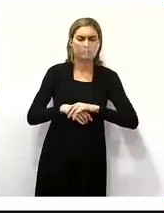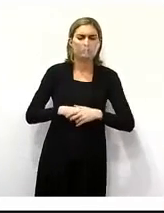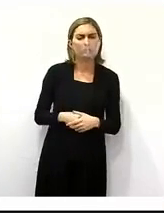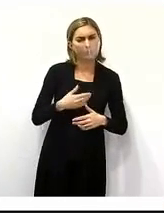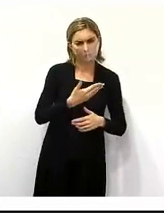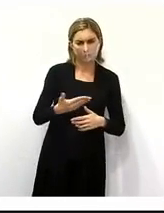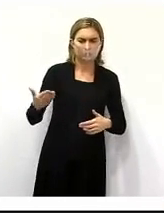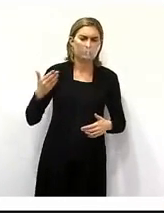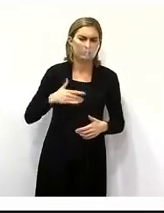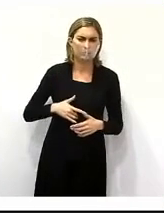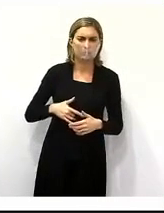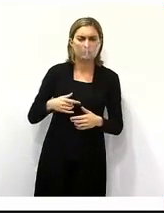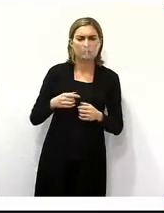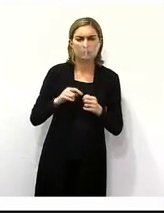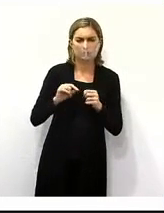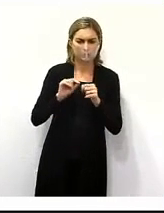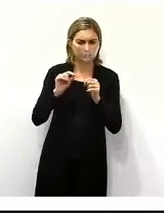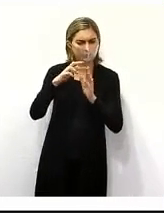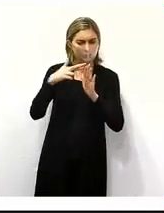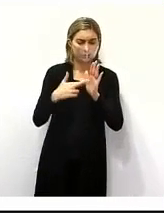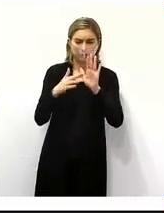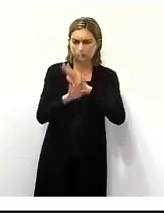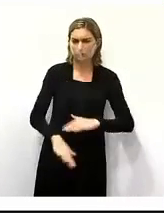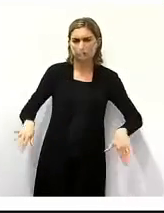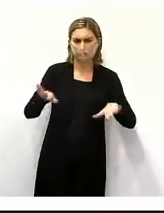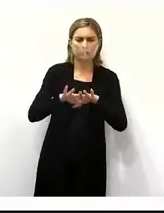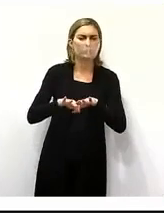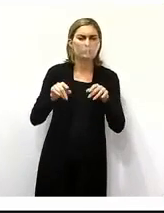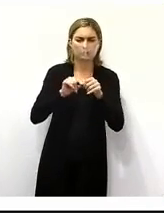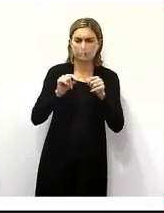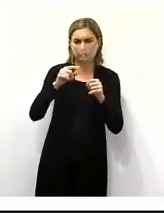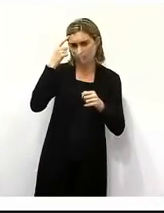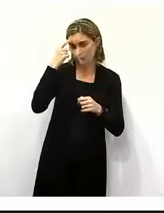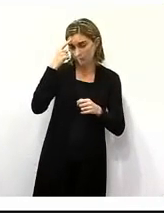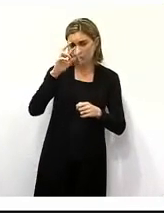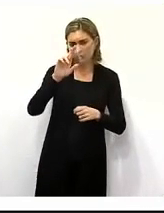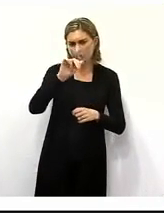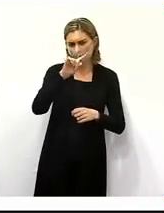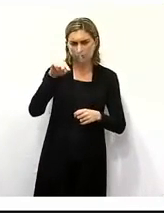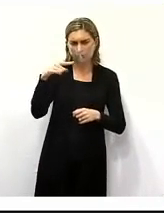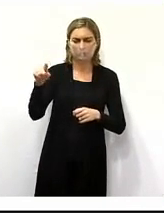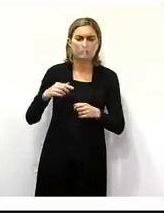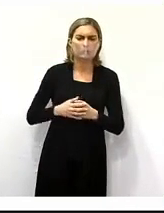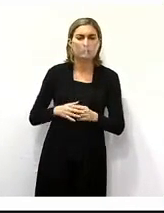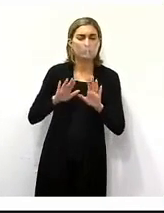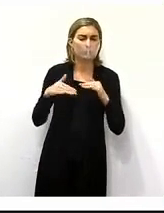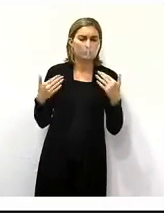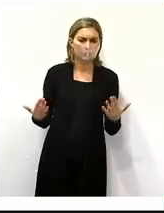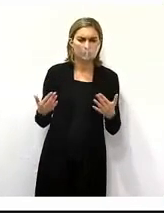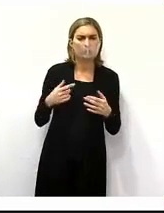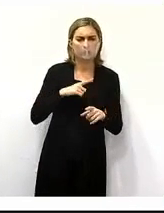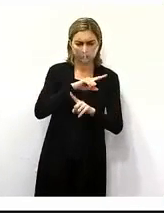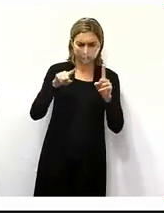naturalis, é um preceito ou regra geral estabelecido pela razão, mediante o qual